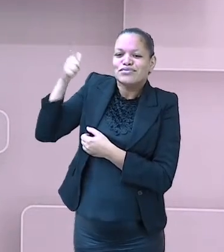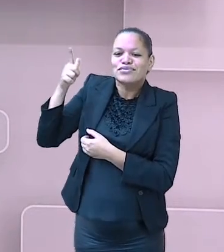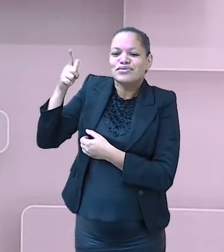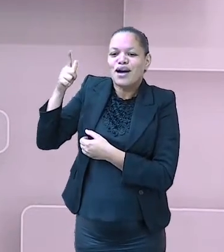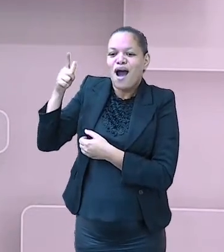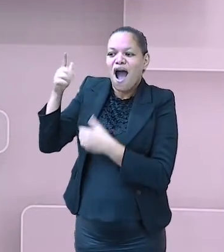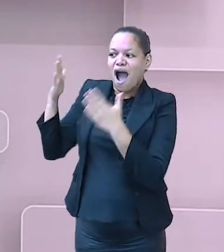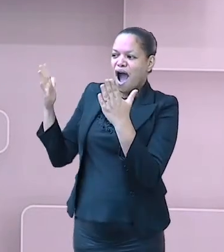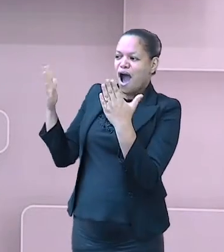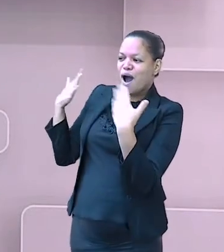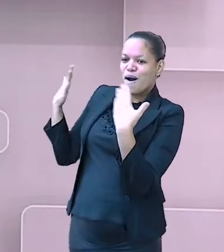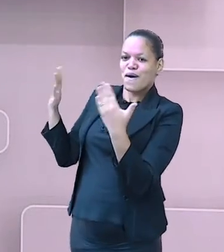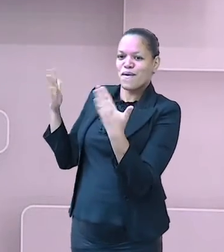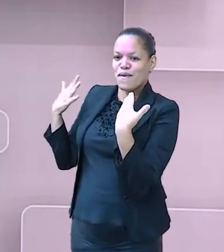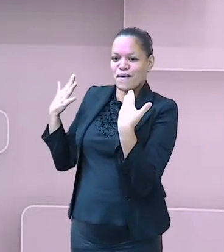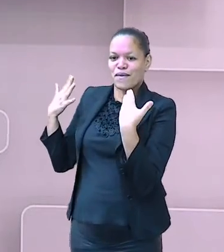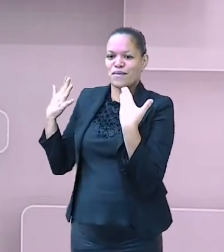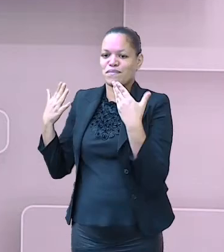aquecer o seu corpo.